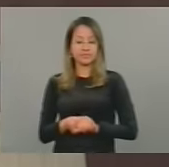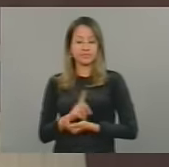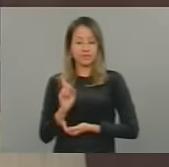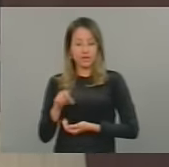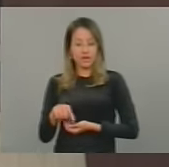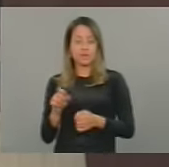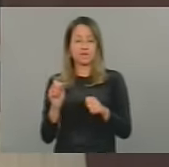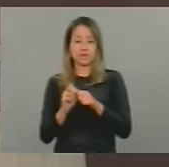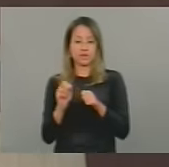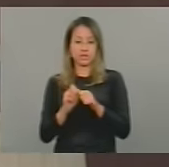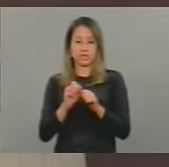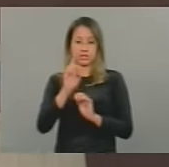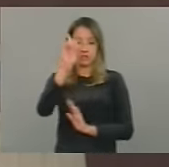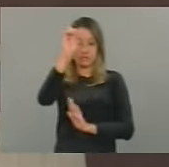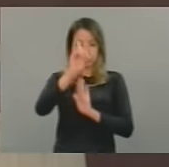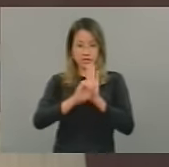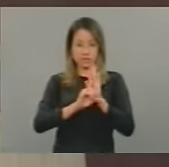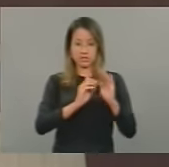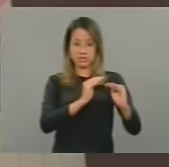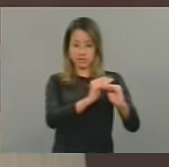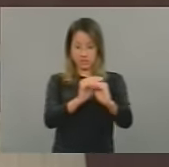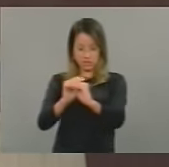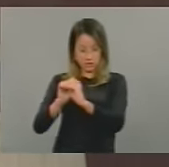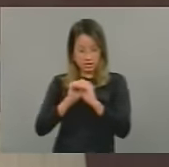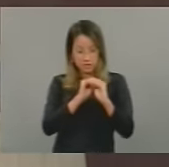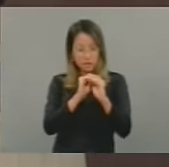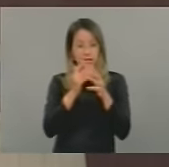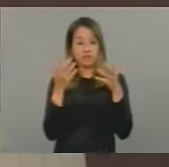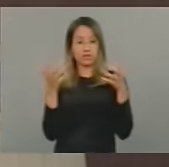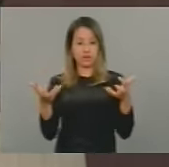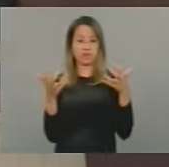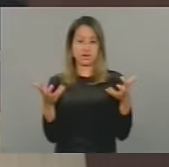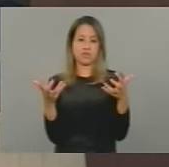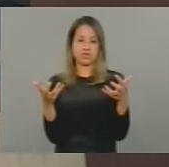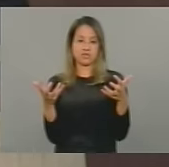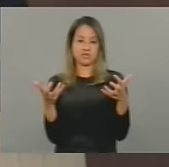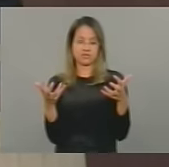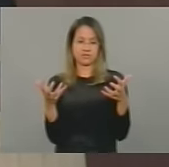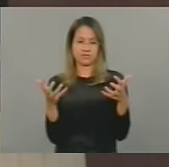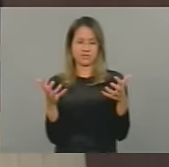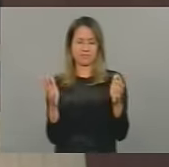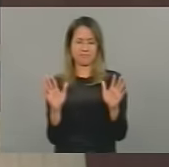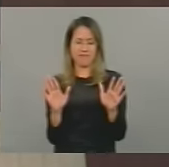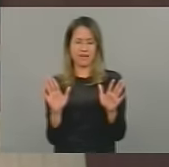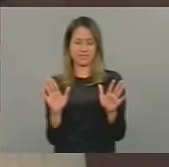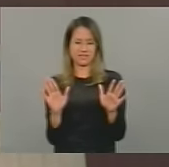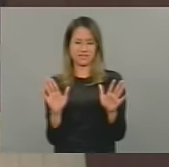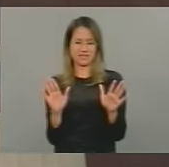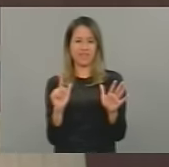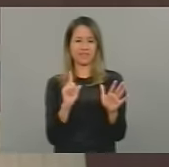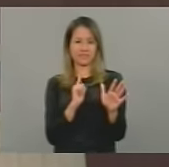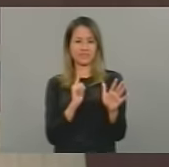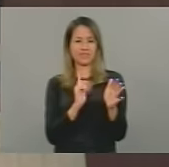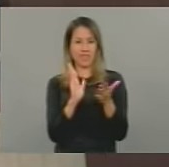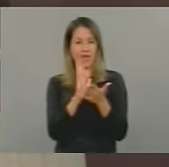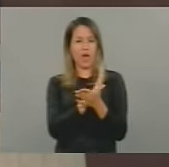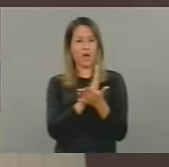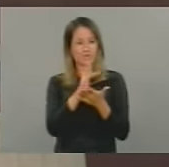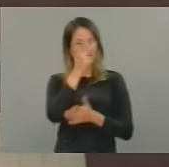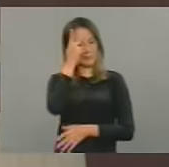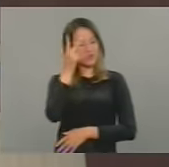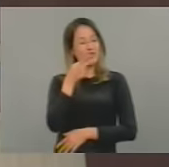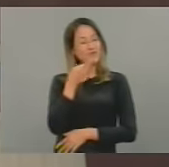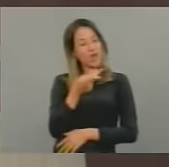democracia contra ela. É se utilizar da democracia para diminuir a